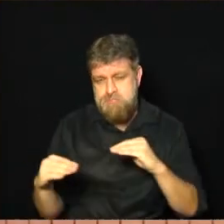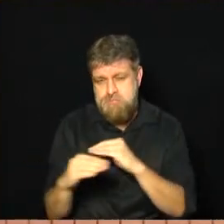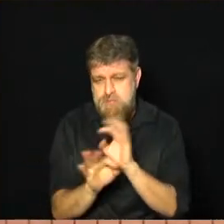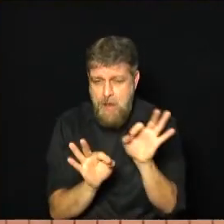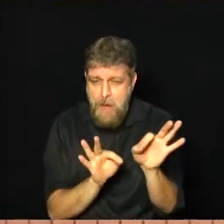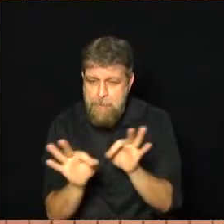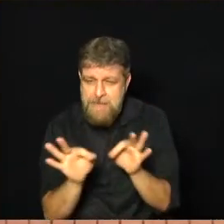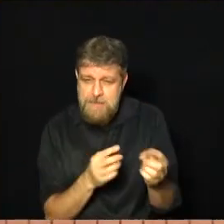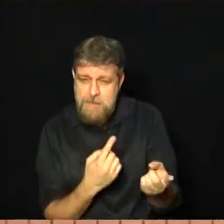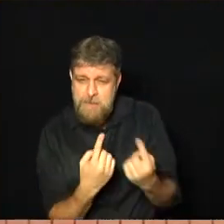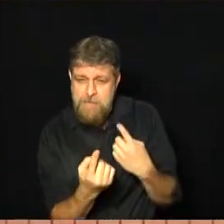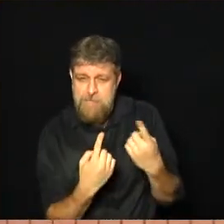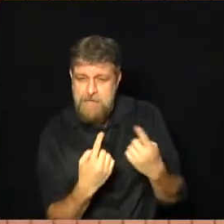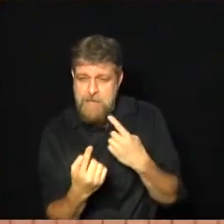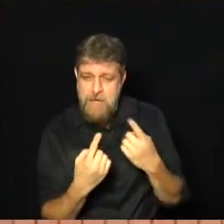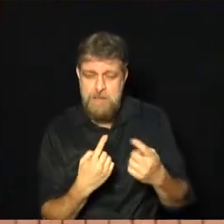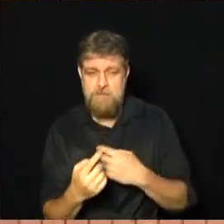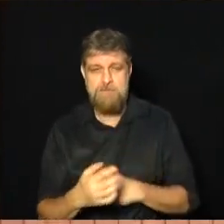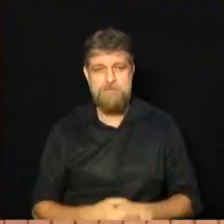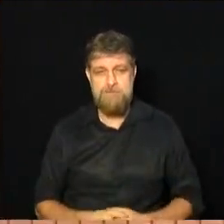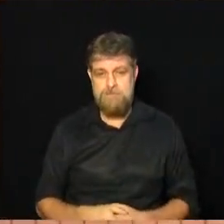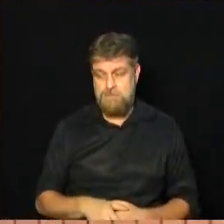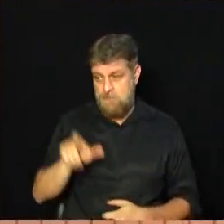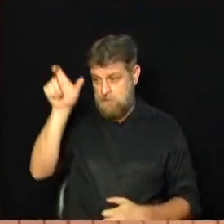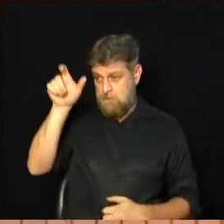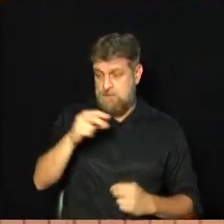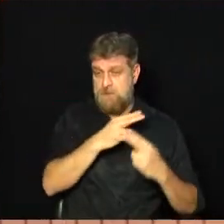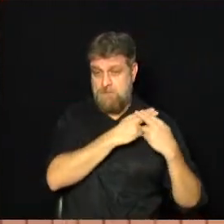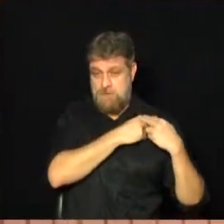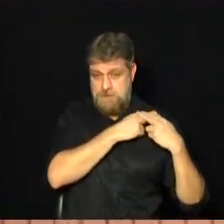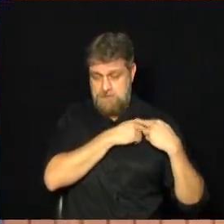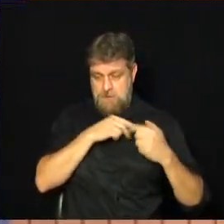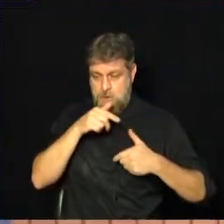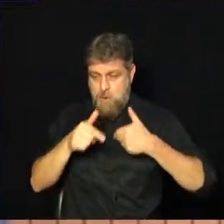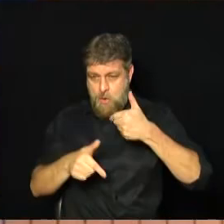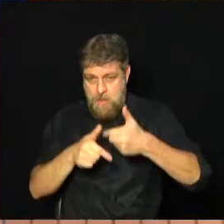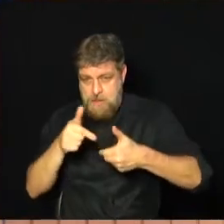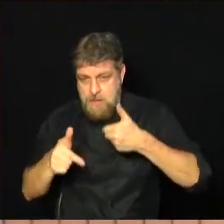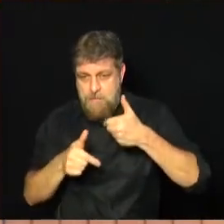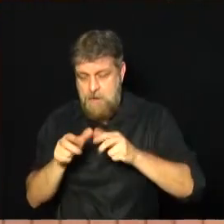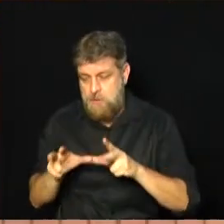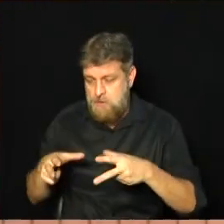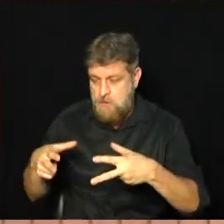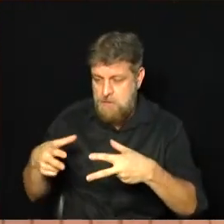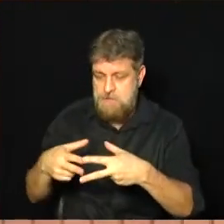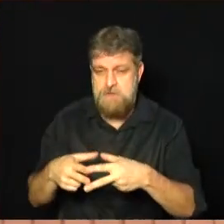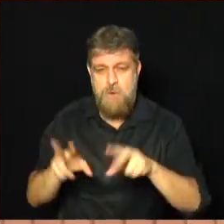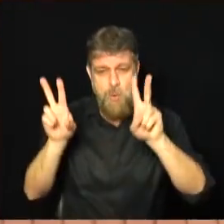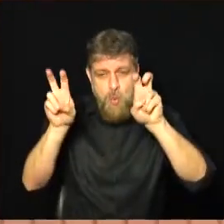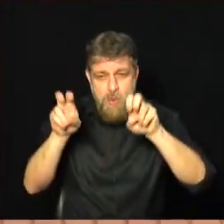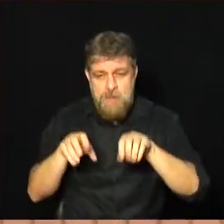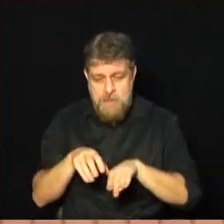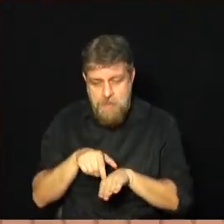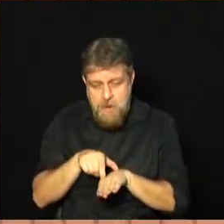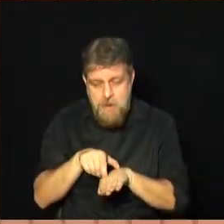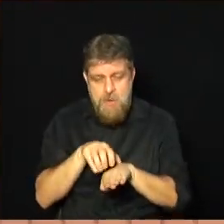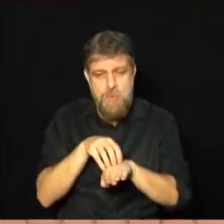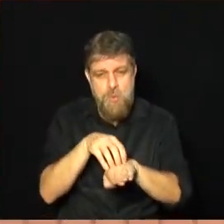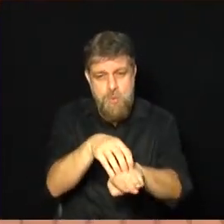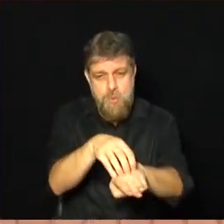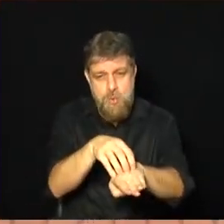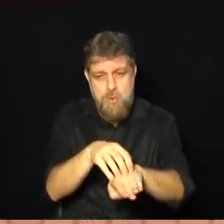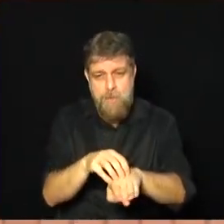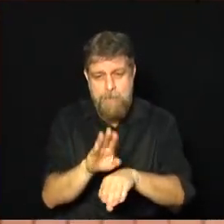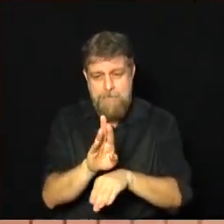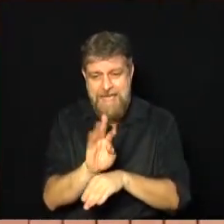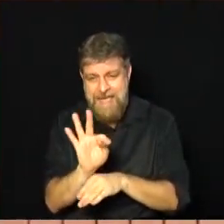da Câmara. Vereador, o senhor conduziu aqui os trabalhos da comissão a respeito aí do BRT, a conclusão das obras,